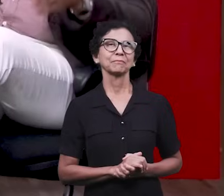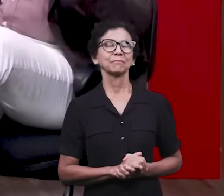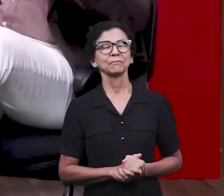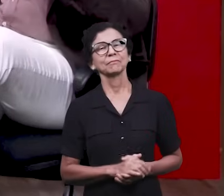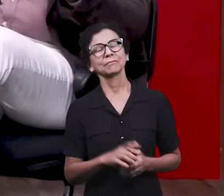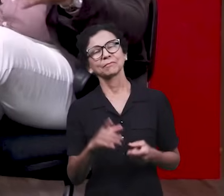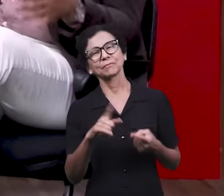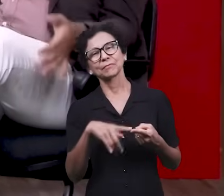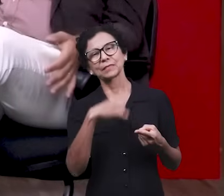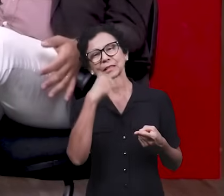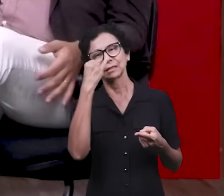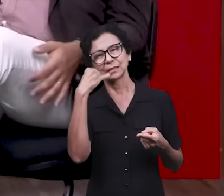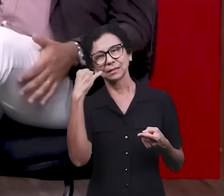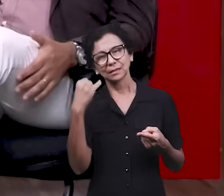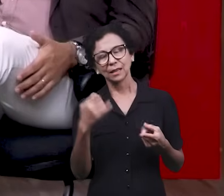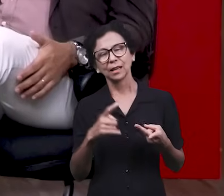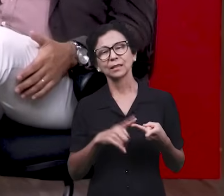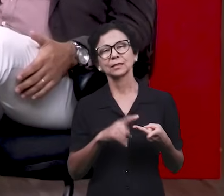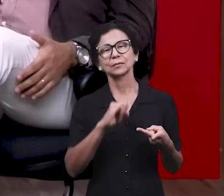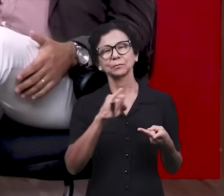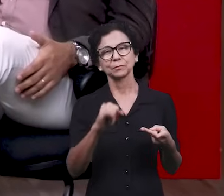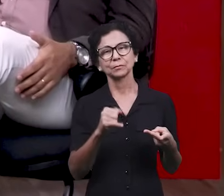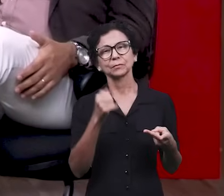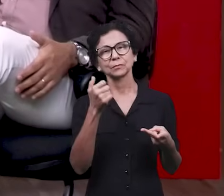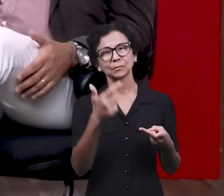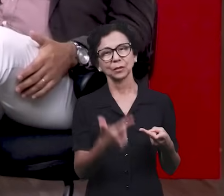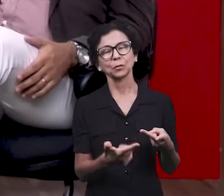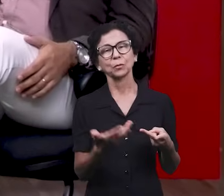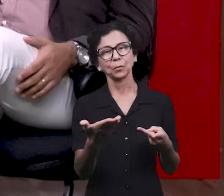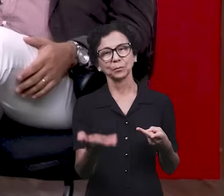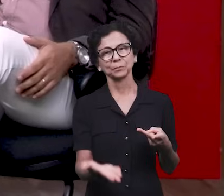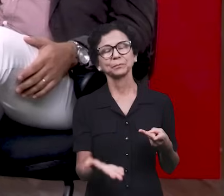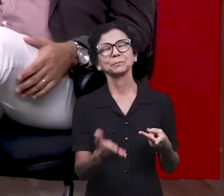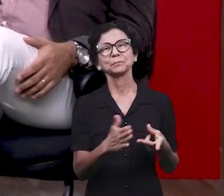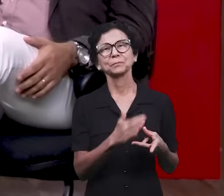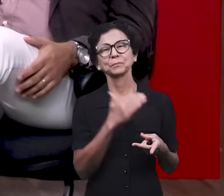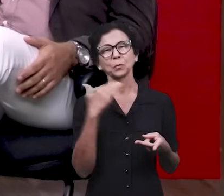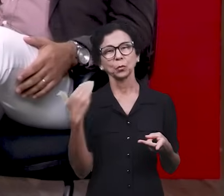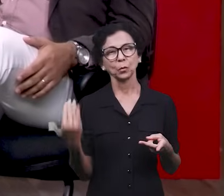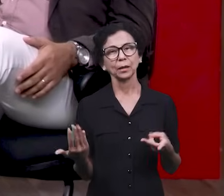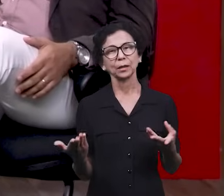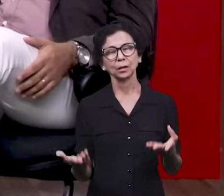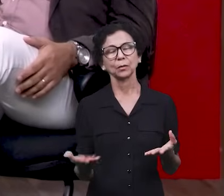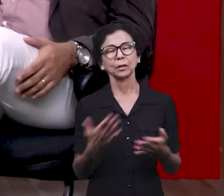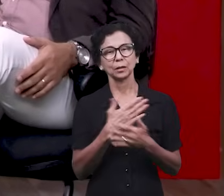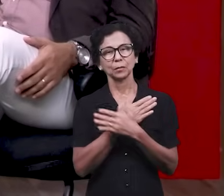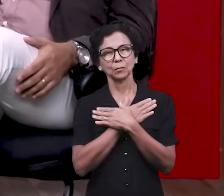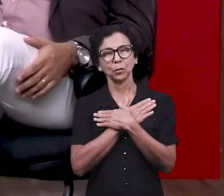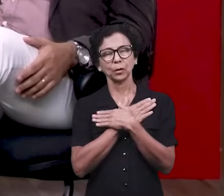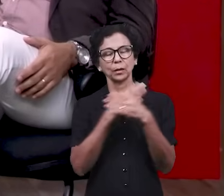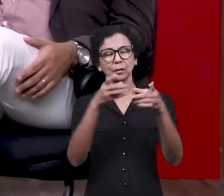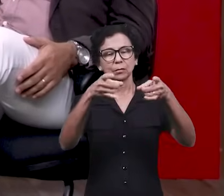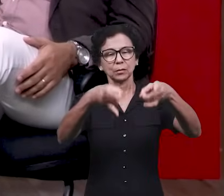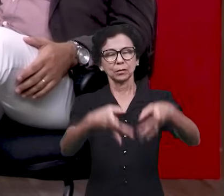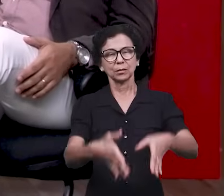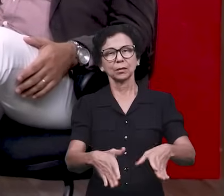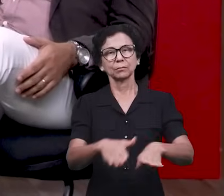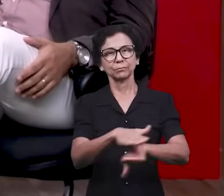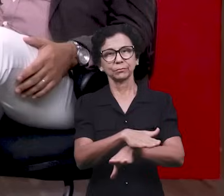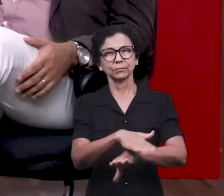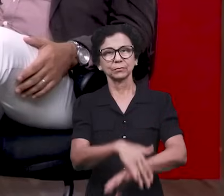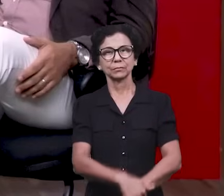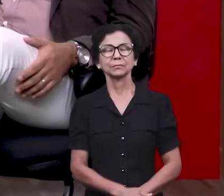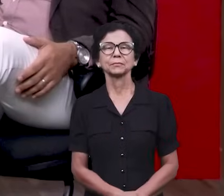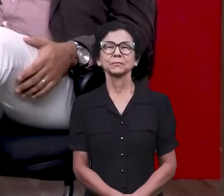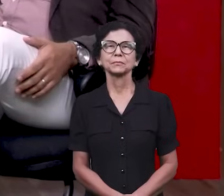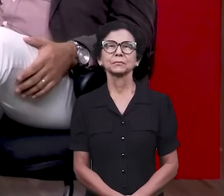então, que também tem os seus corpos então enterrados neste mesmo local. Glória a Deus. Amém?